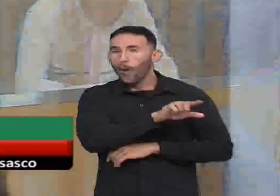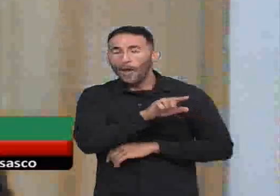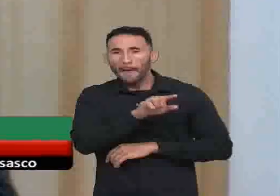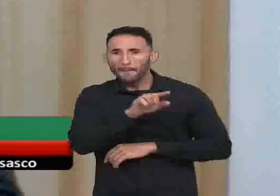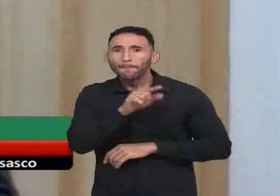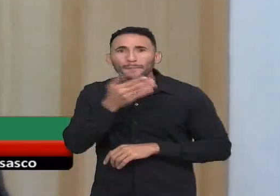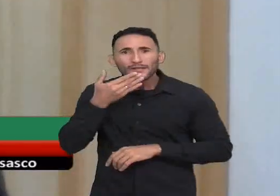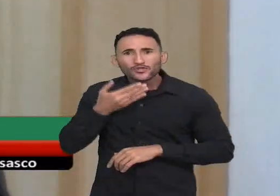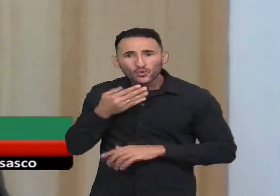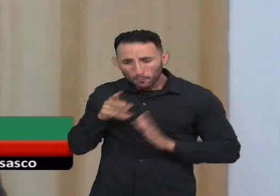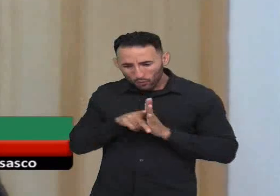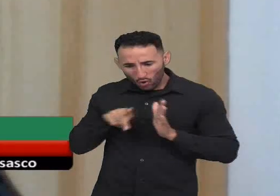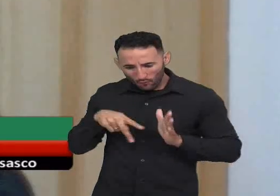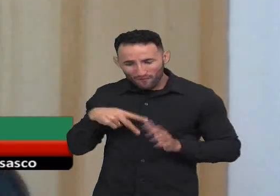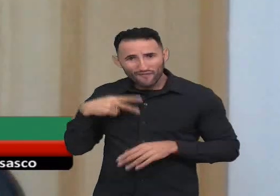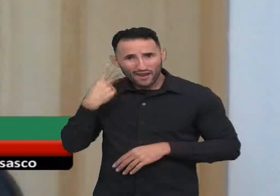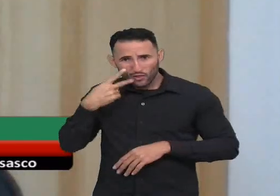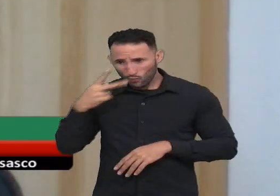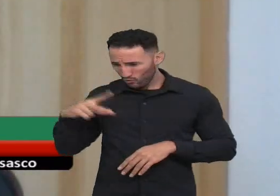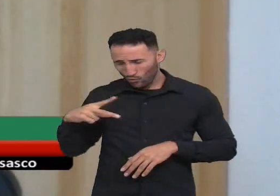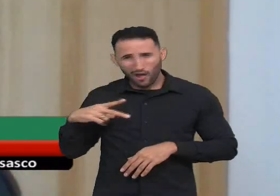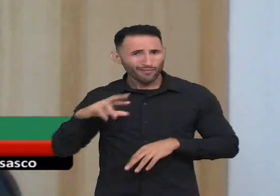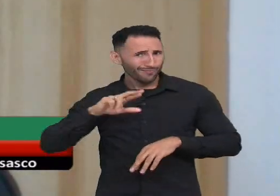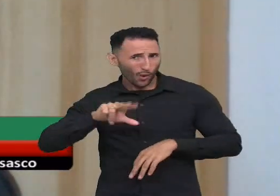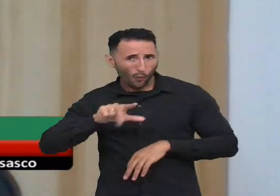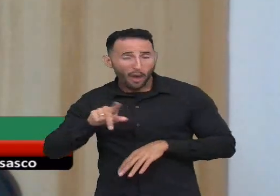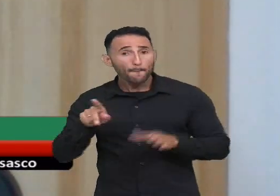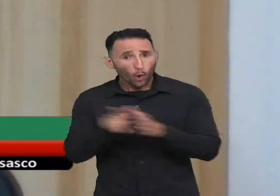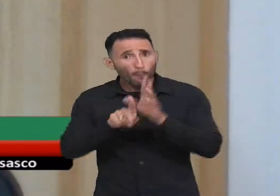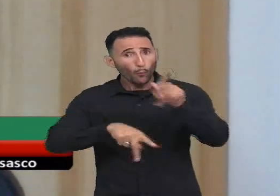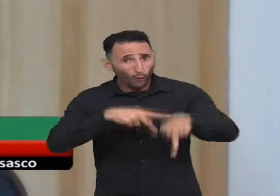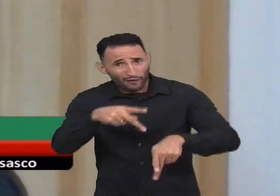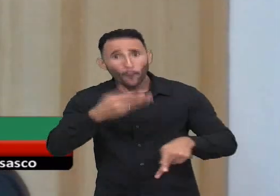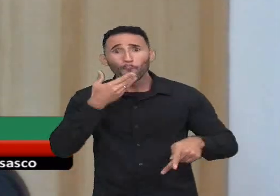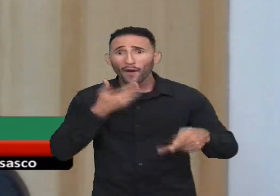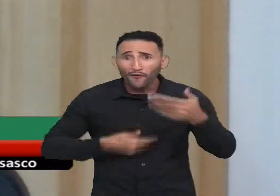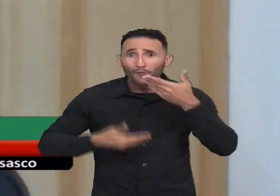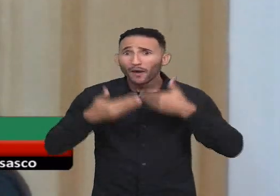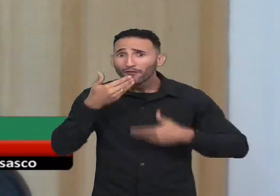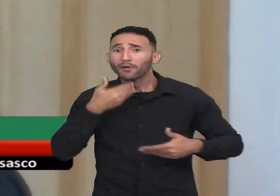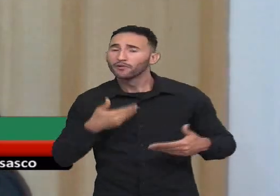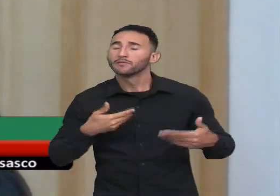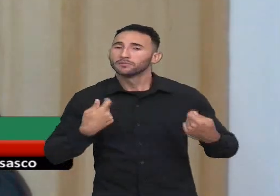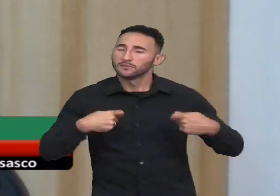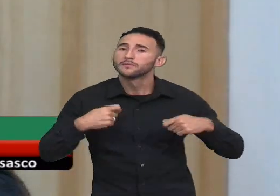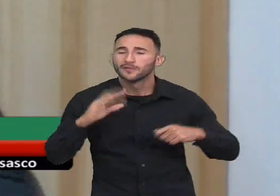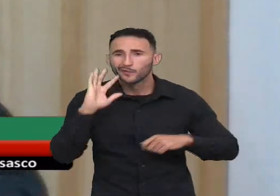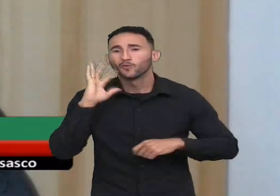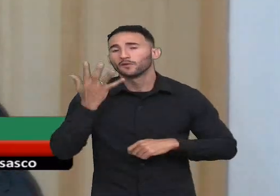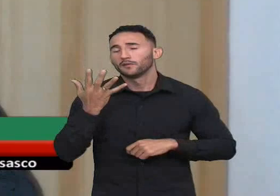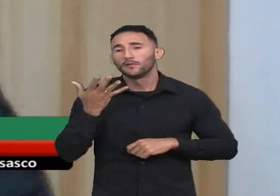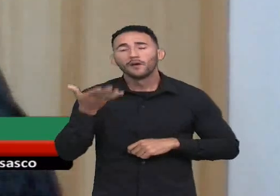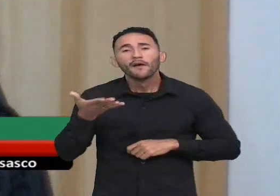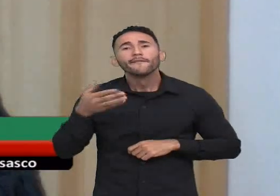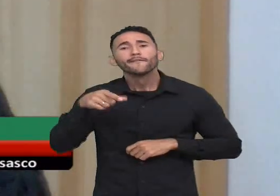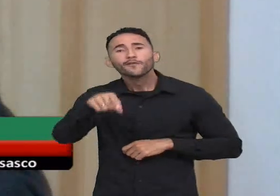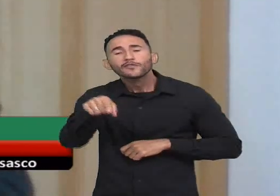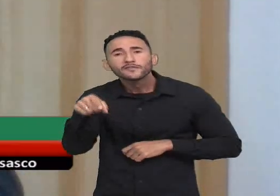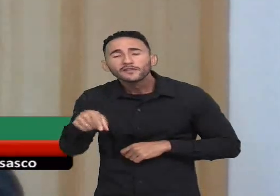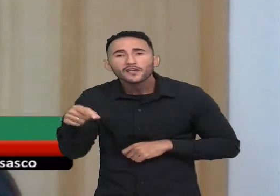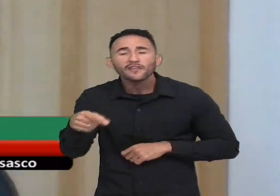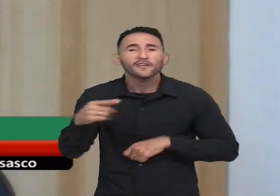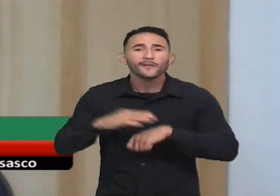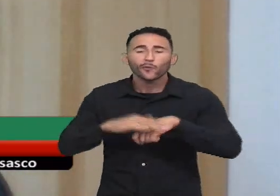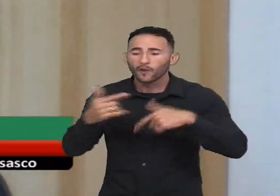população. Então, a partir daí, Levi, você foi um cara que veio aqui para discutir com a gente o que fazer um